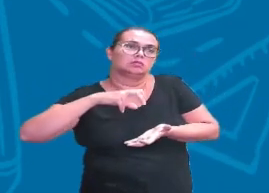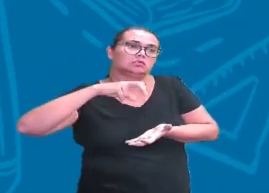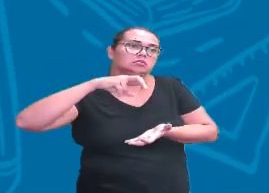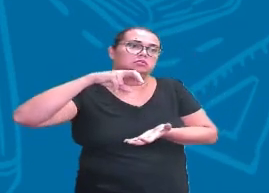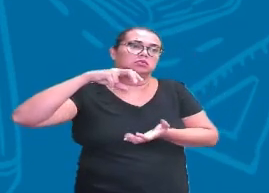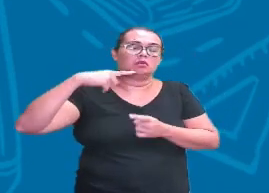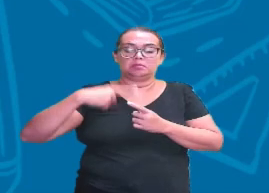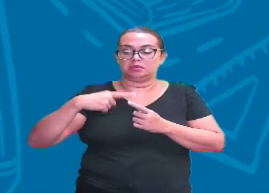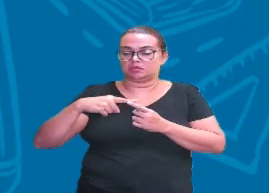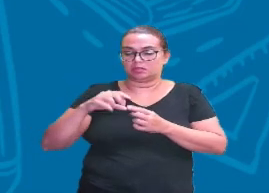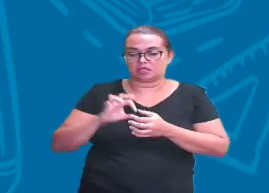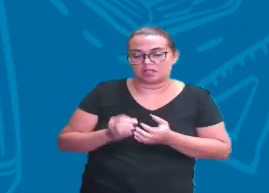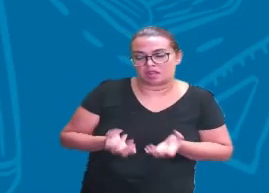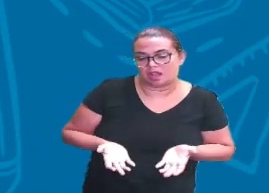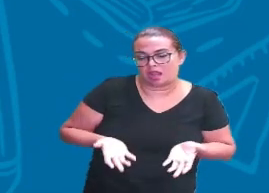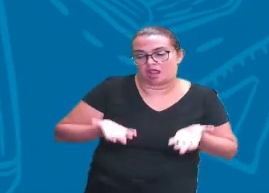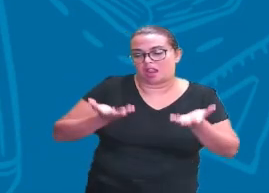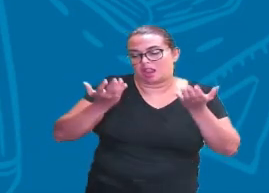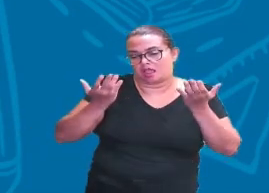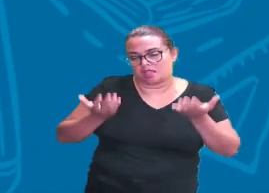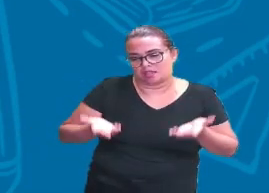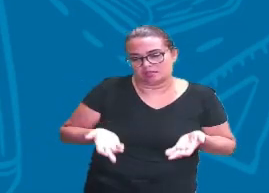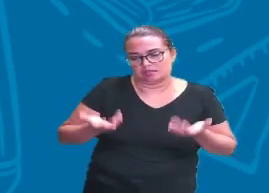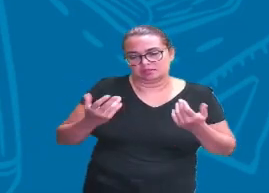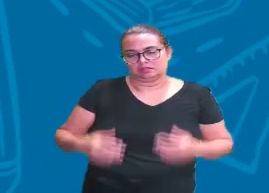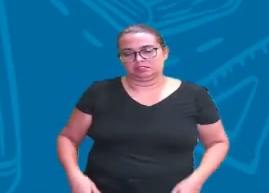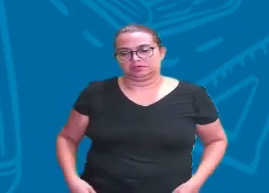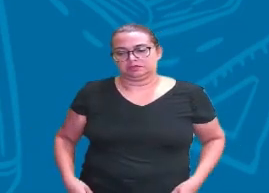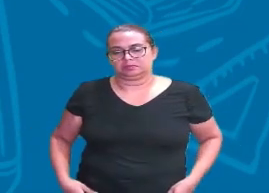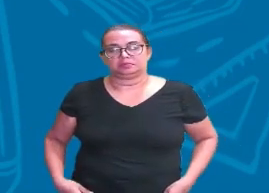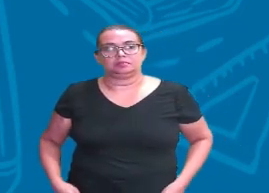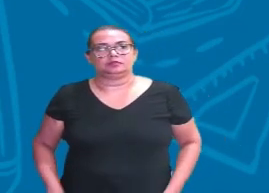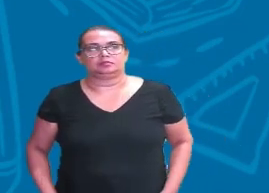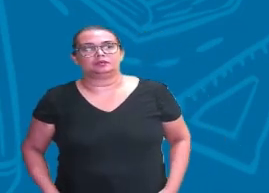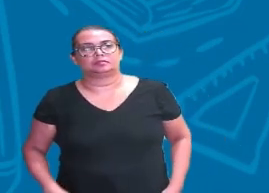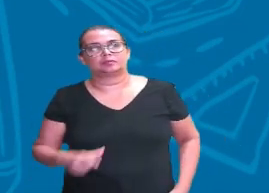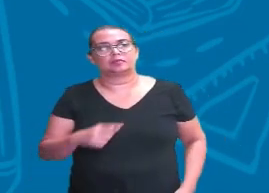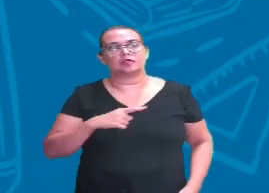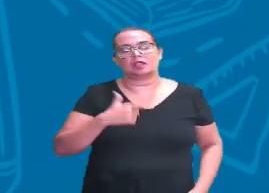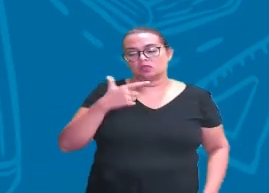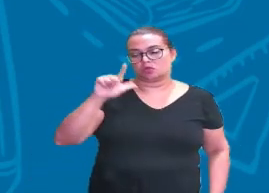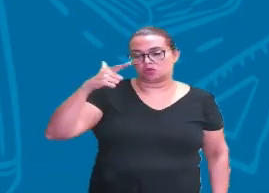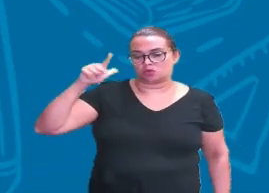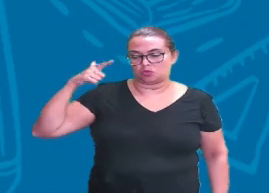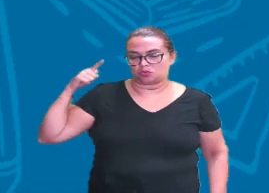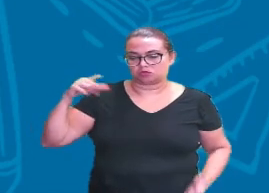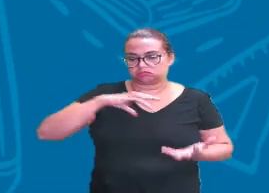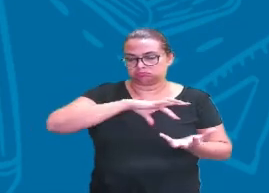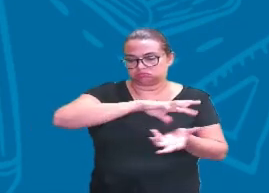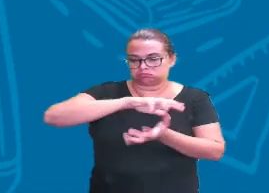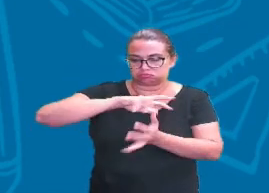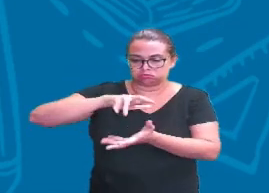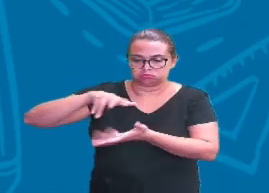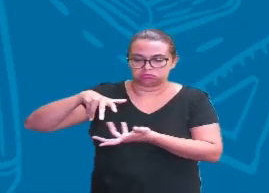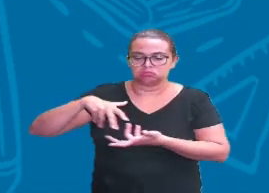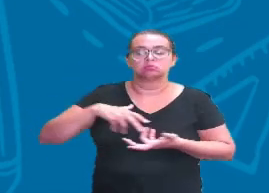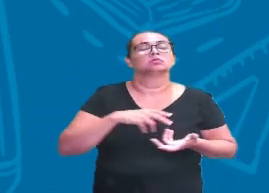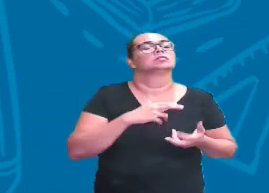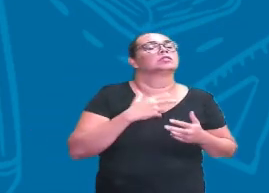né? Beleza? Então aqui a gente vê algumas gravidades. Existem outras, mas aqui são algumas que a gente consegue ver nesse